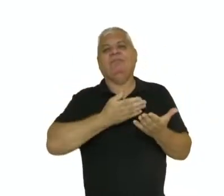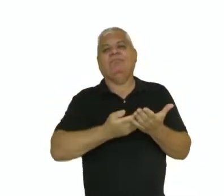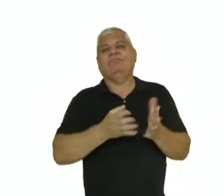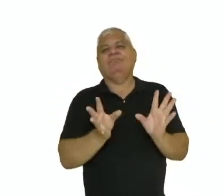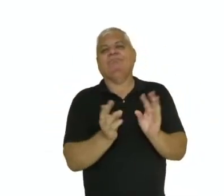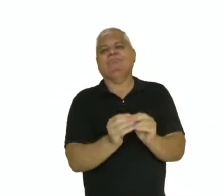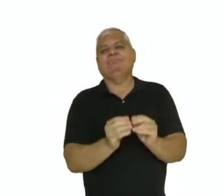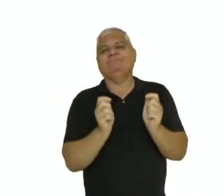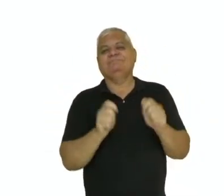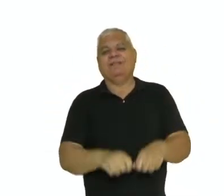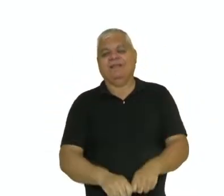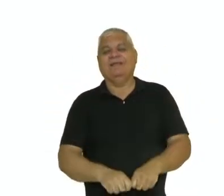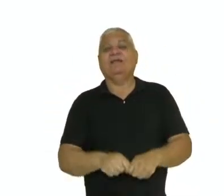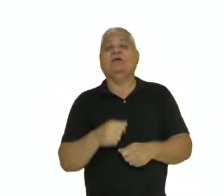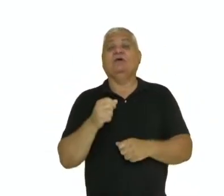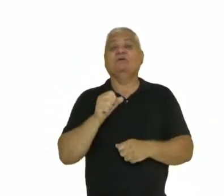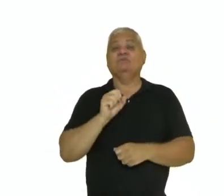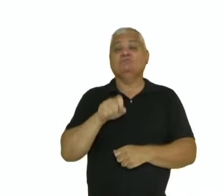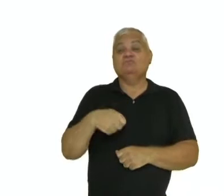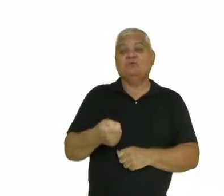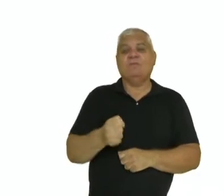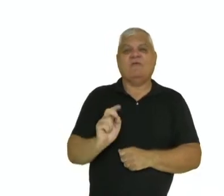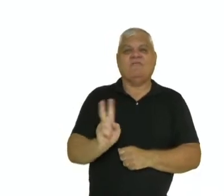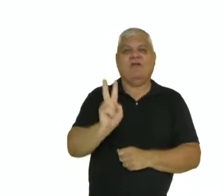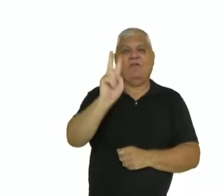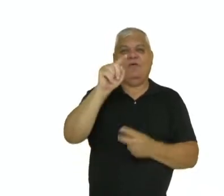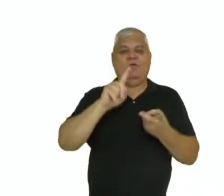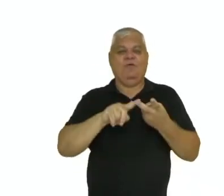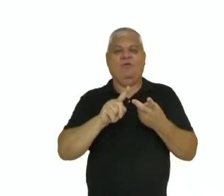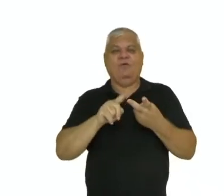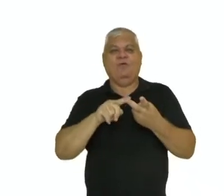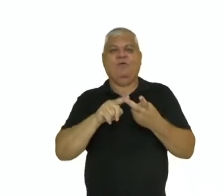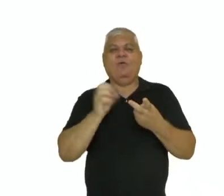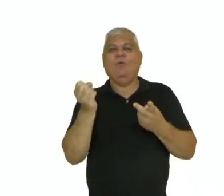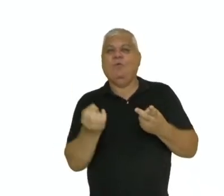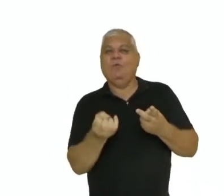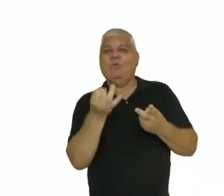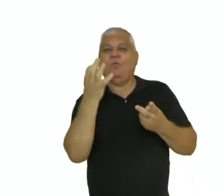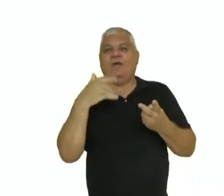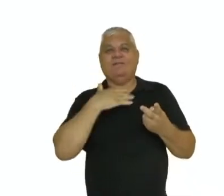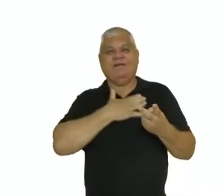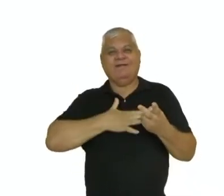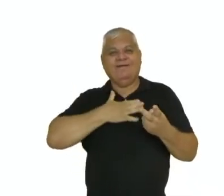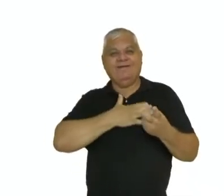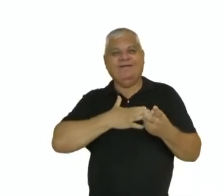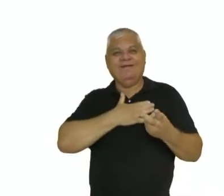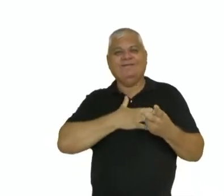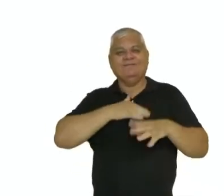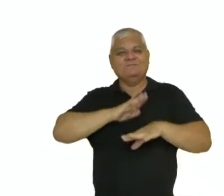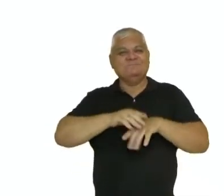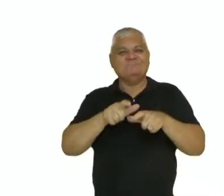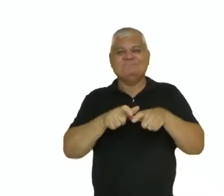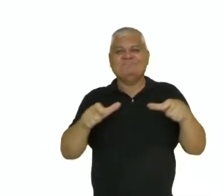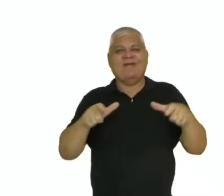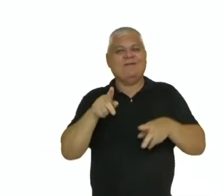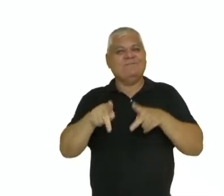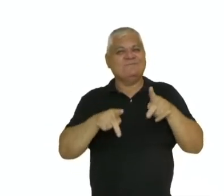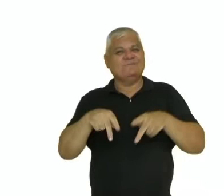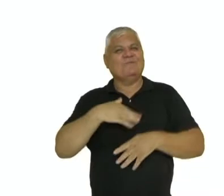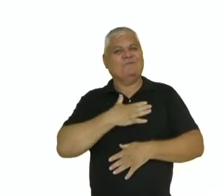informações visuais referente a valores ou dados de forma mais agradável e atrativa para a maioria das pessoas.